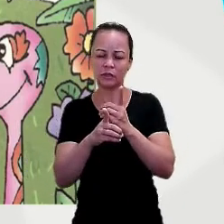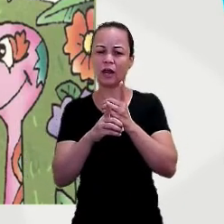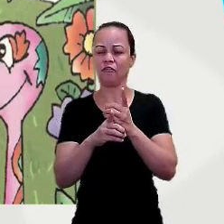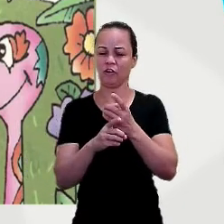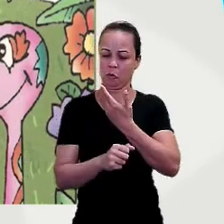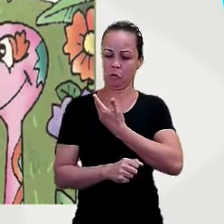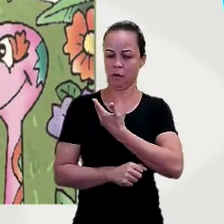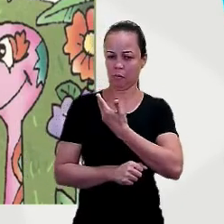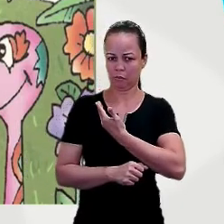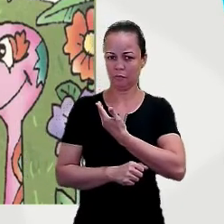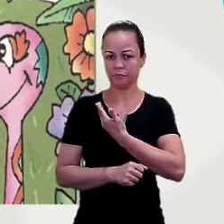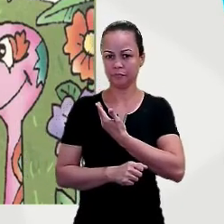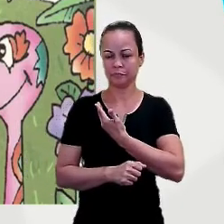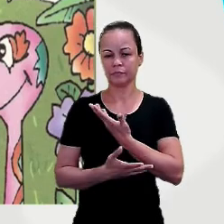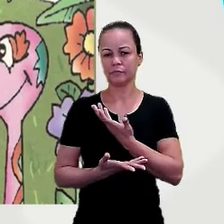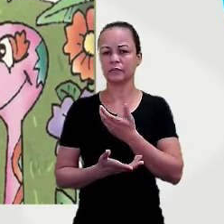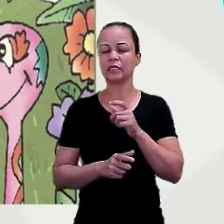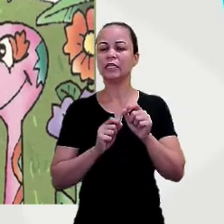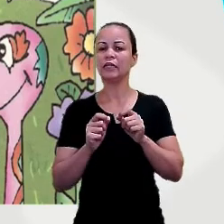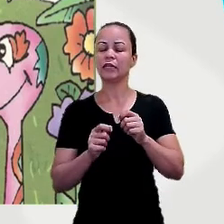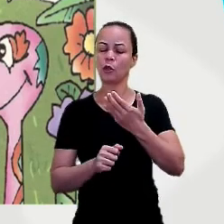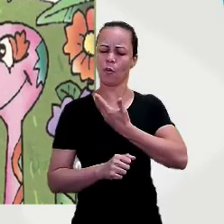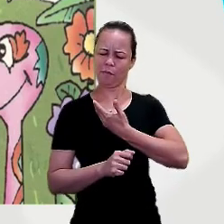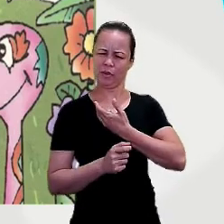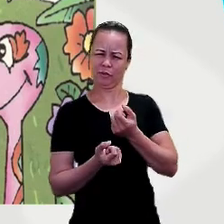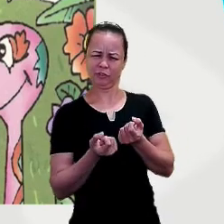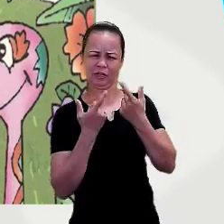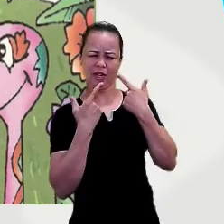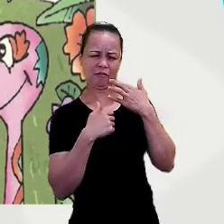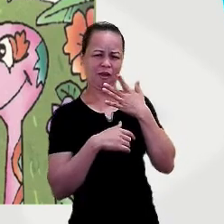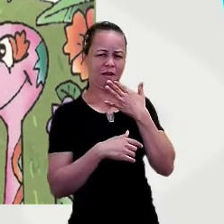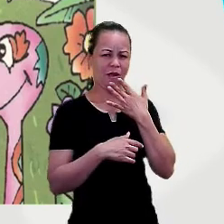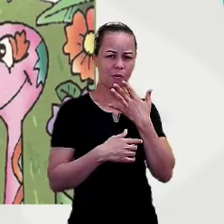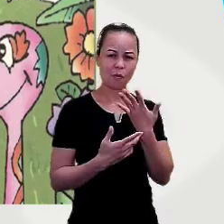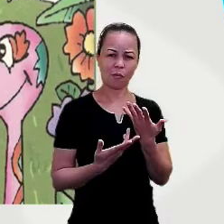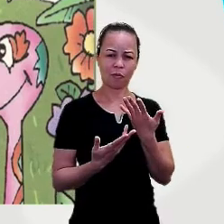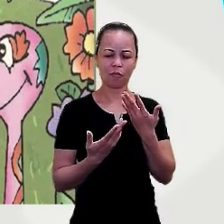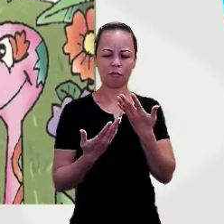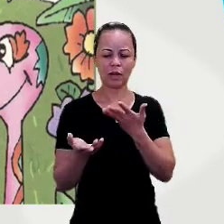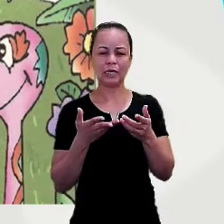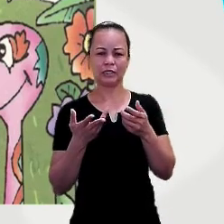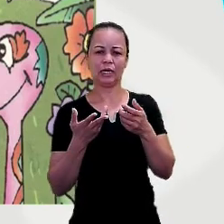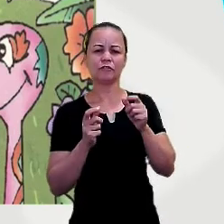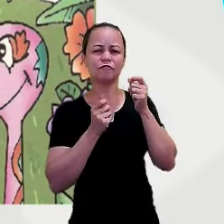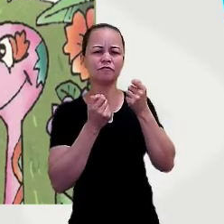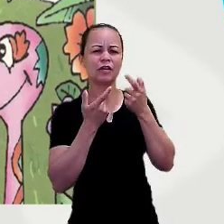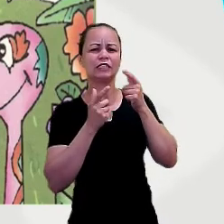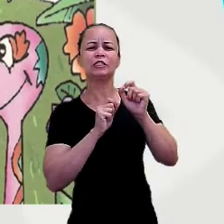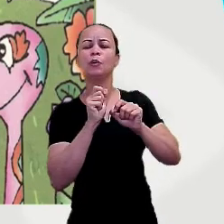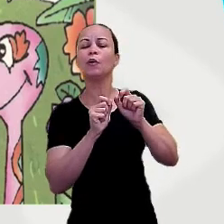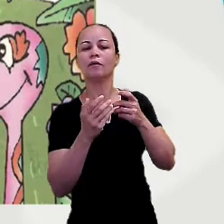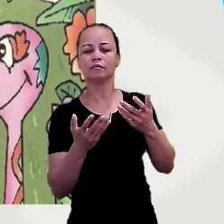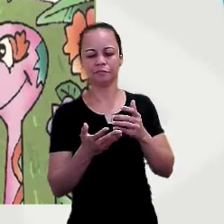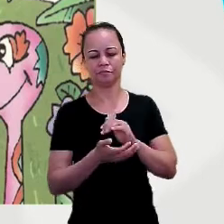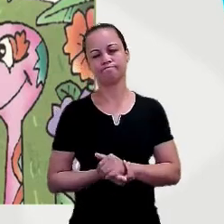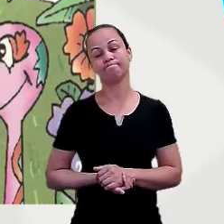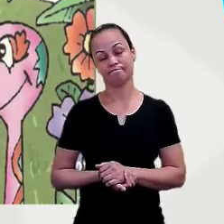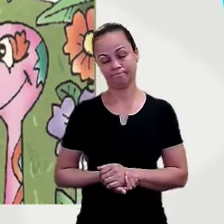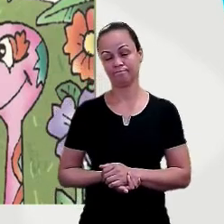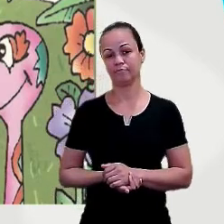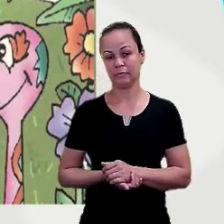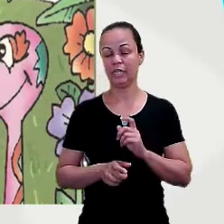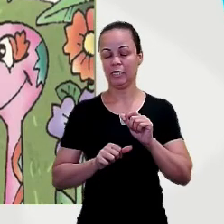amigos e que o amigo estranhava a cor com que ele estava, adivinha o que ele fazia? Pois é,